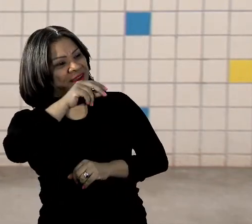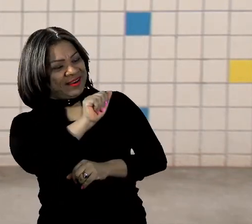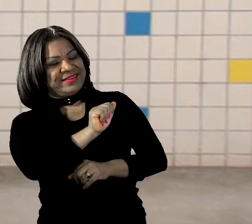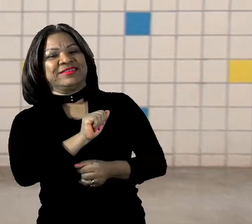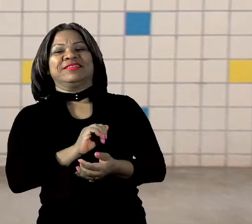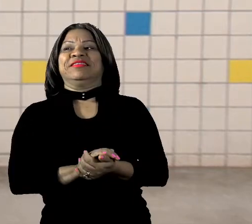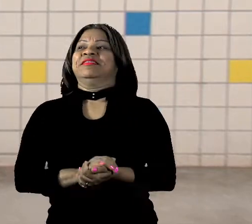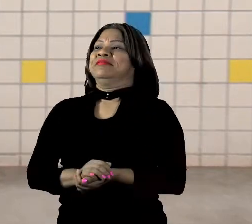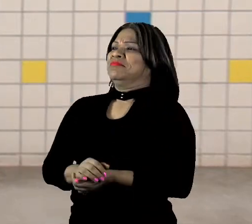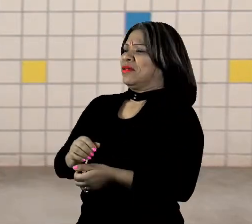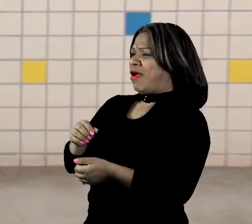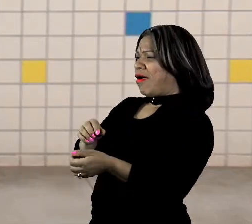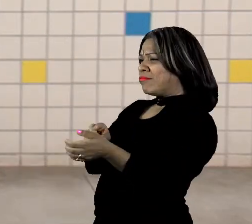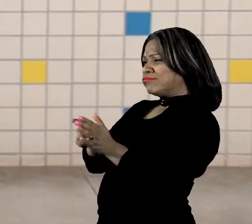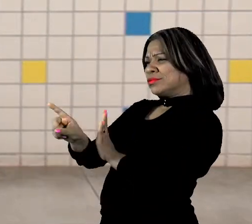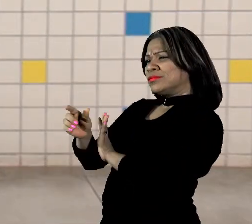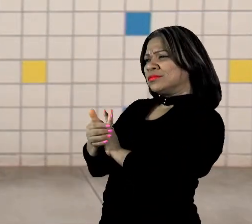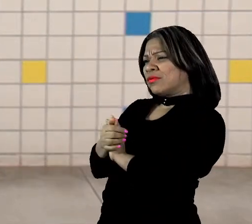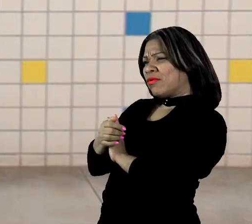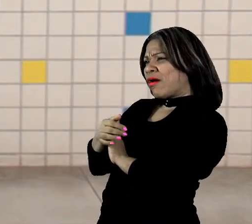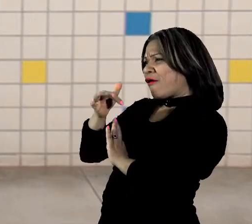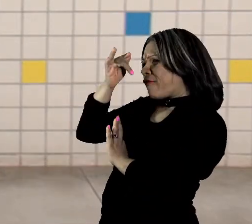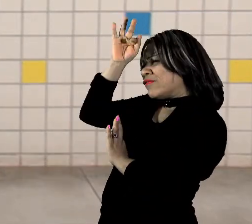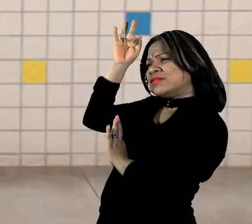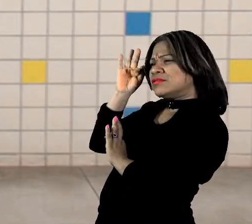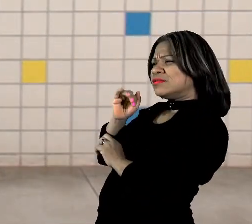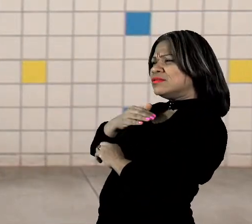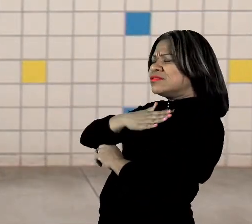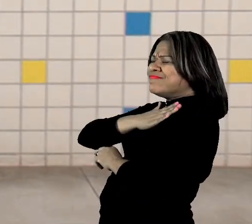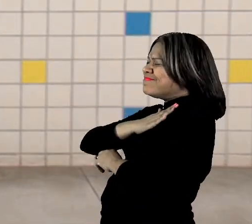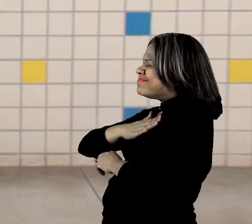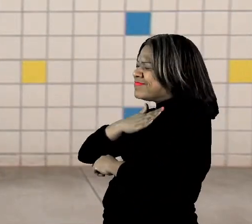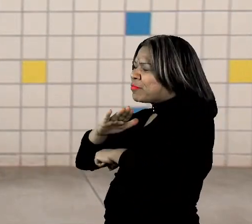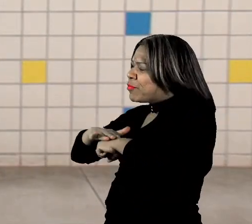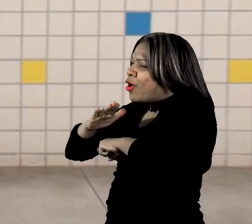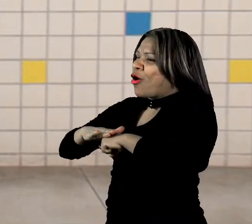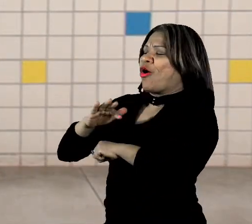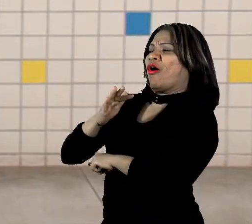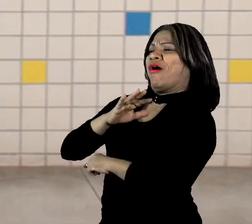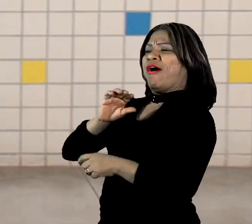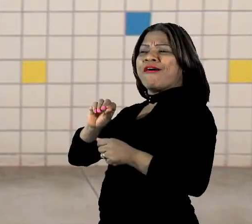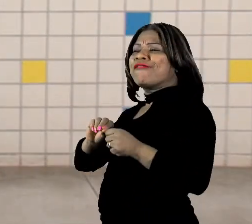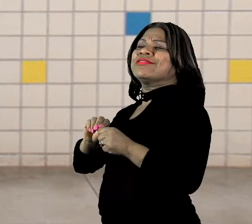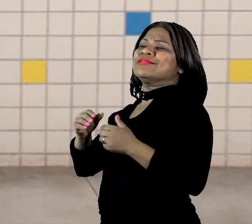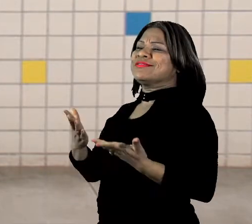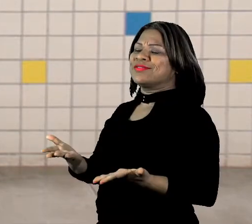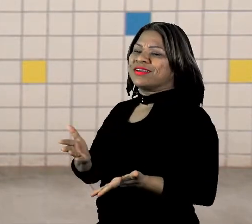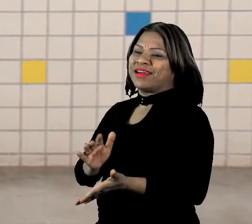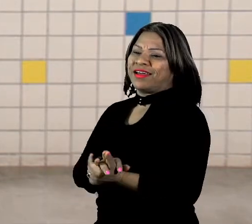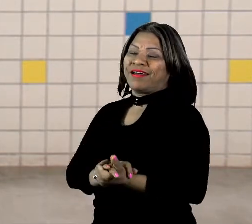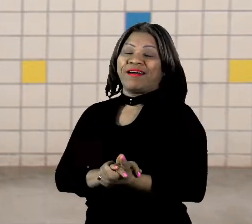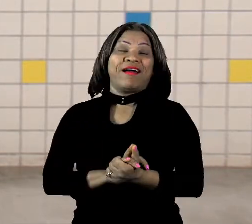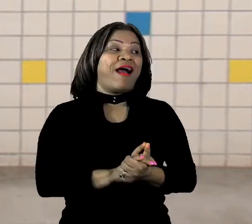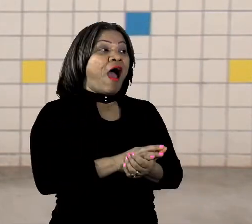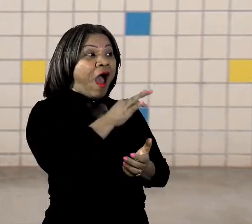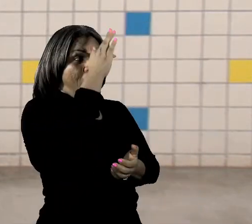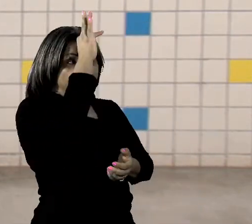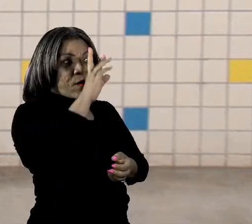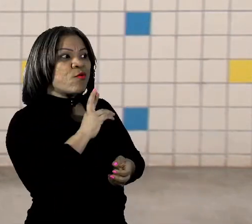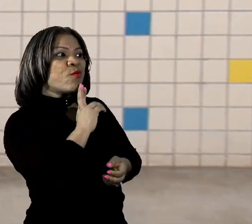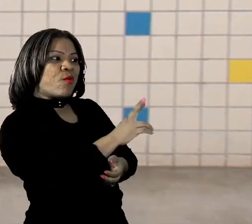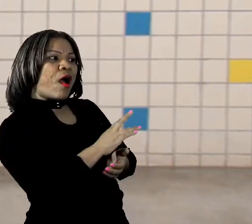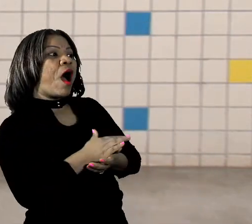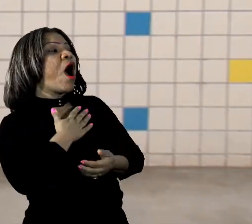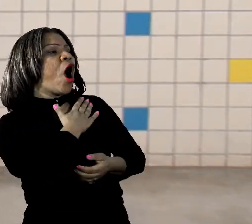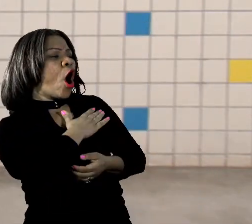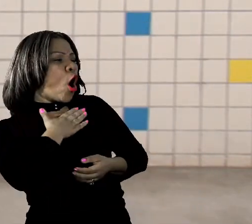né, Francisquinha, o que você mais gosta de fazer? Eu achei interessante a resposta dela. Ela respondeu, gosto de participar das gravações,